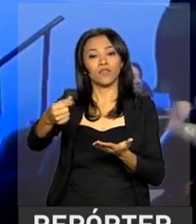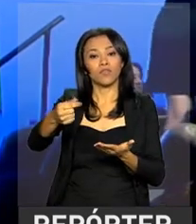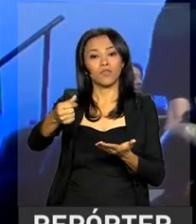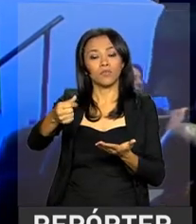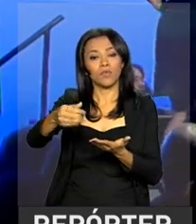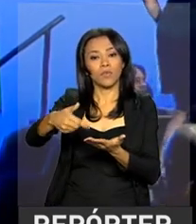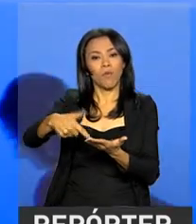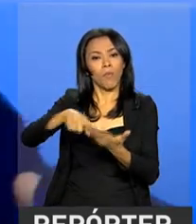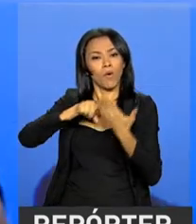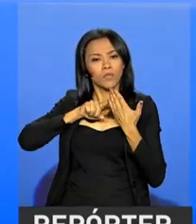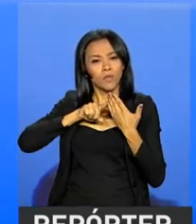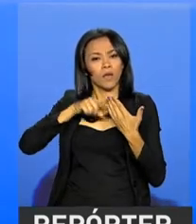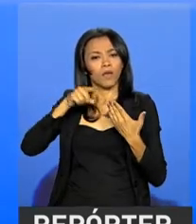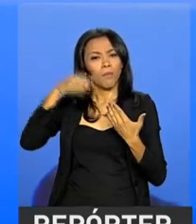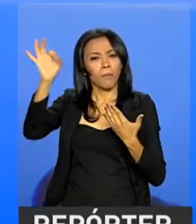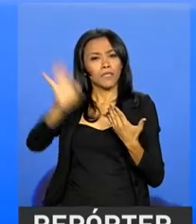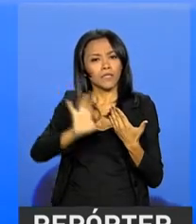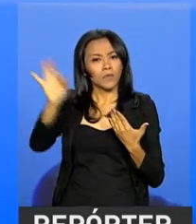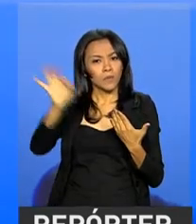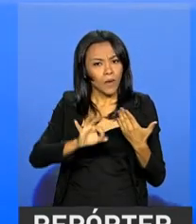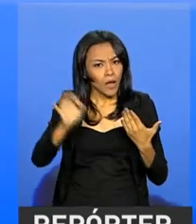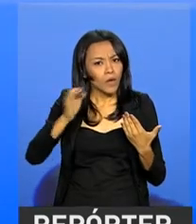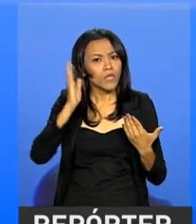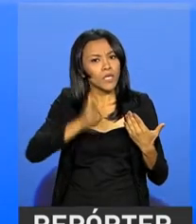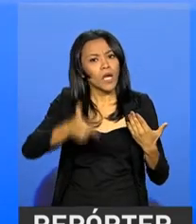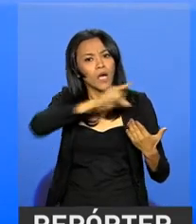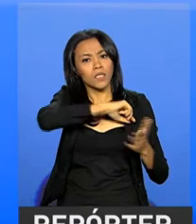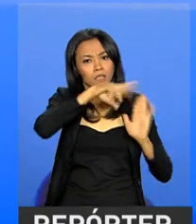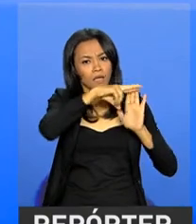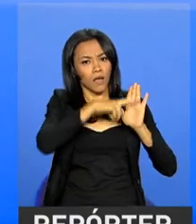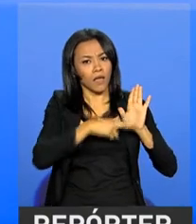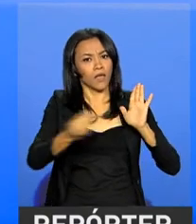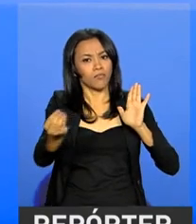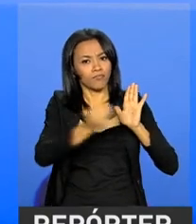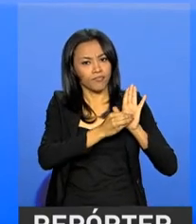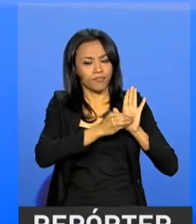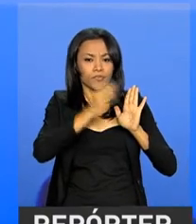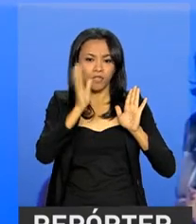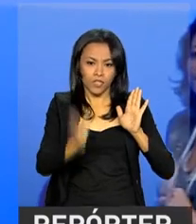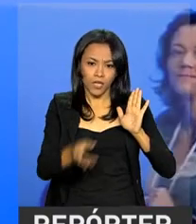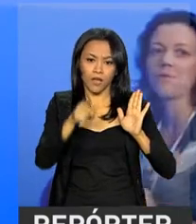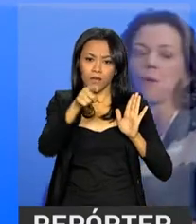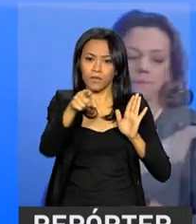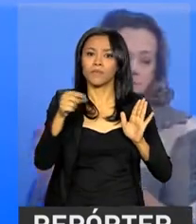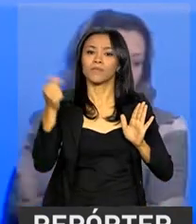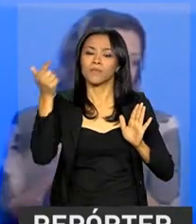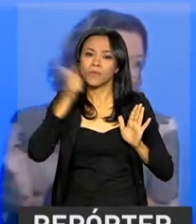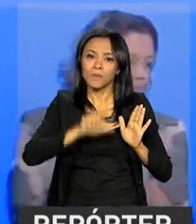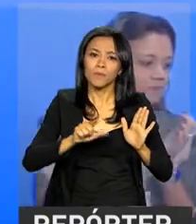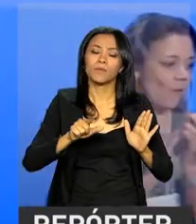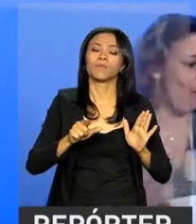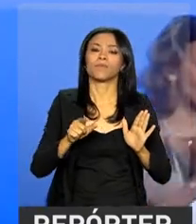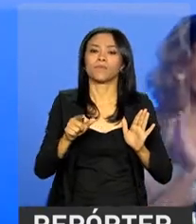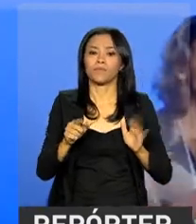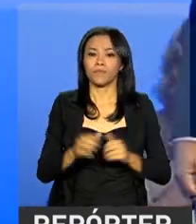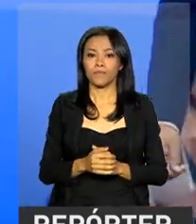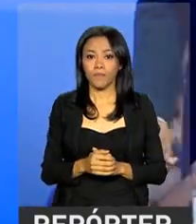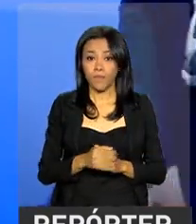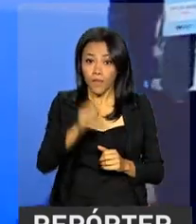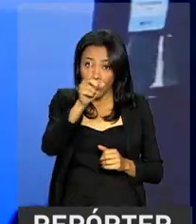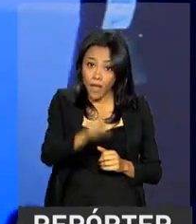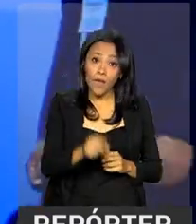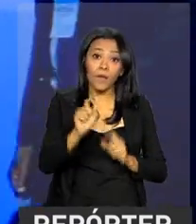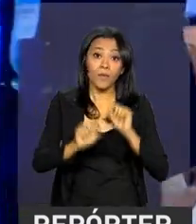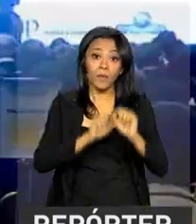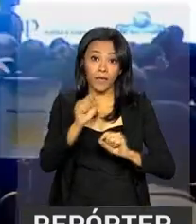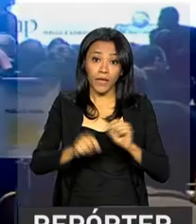brasileiro, a partir de um percentual mínimo fixado, a maior parcela de petróleo e gás natural produzidos. É o